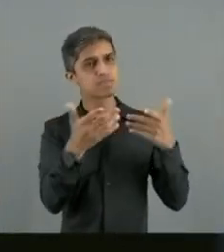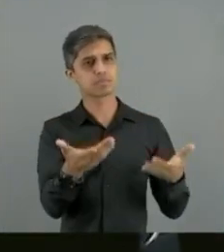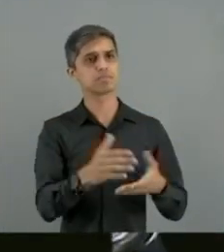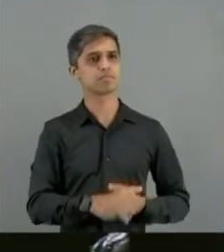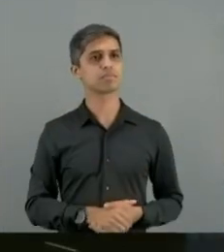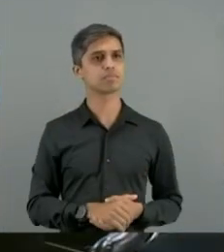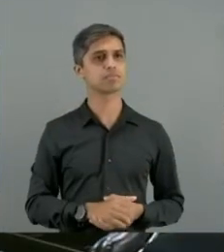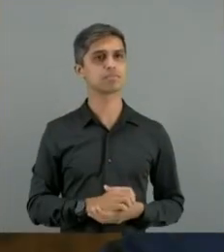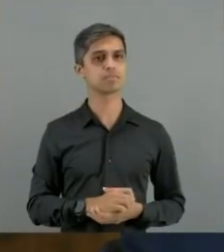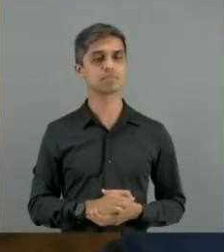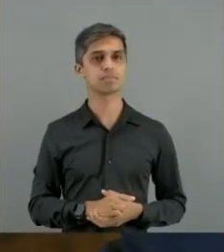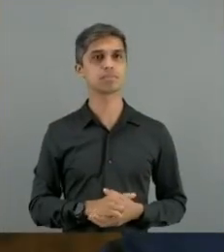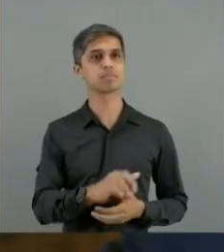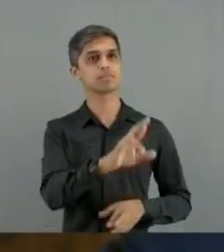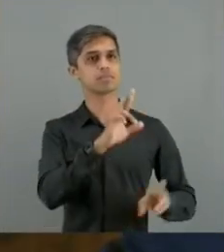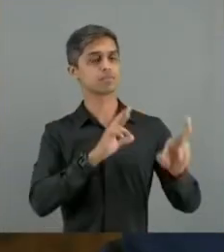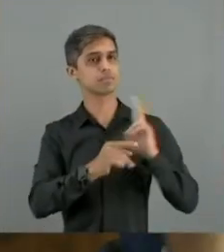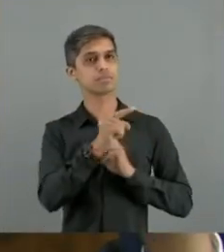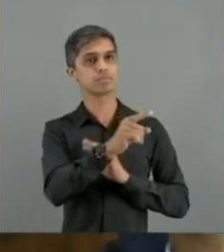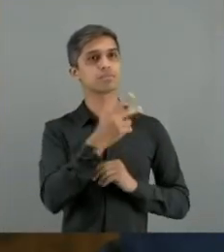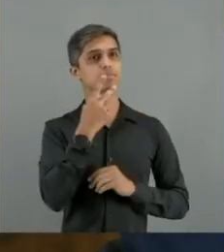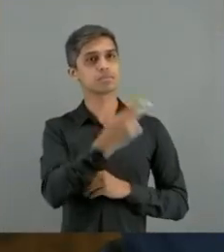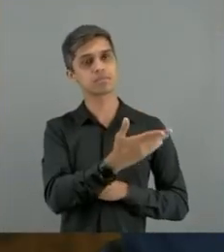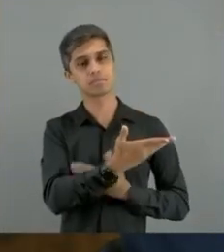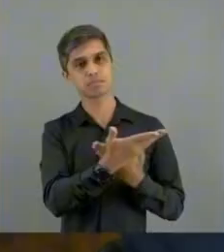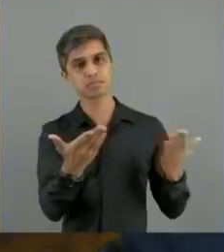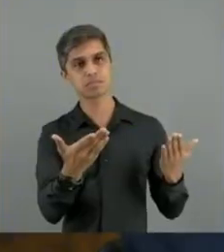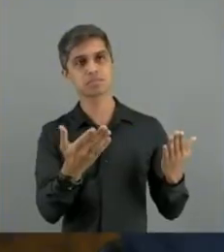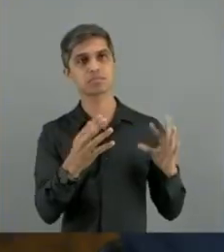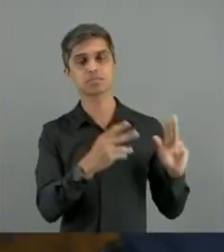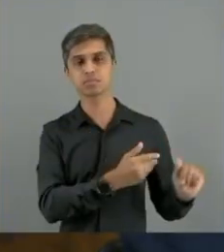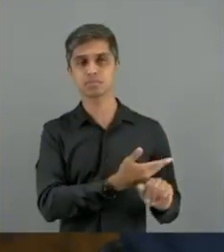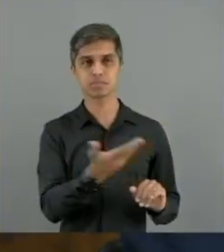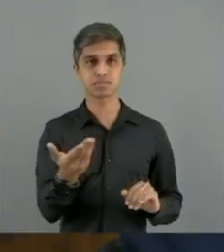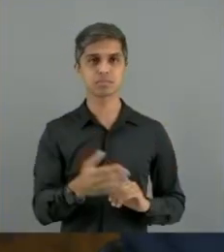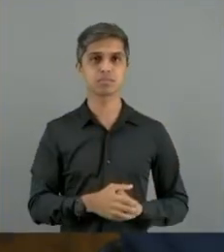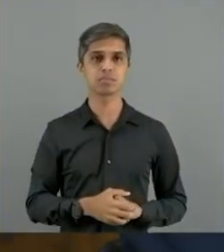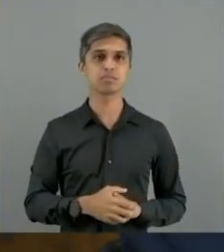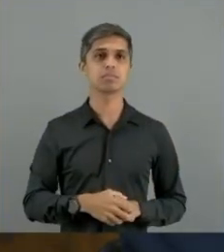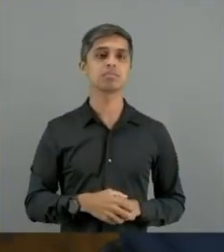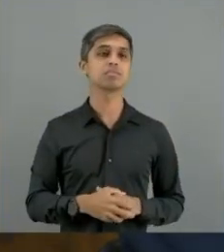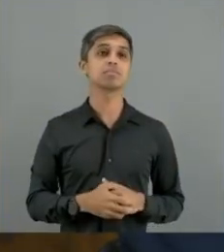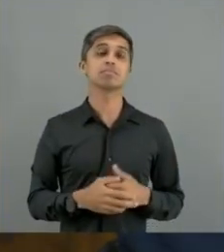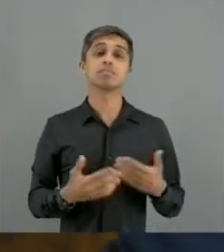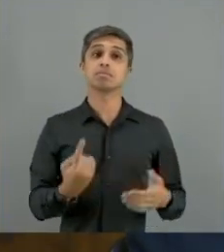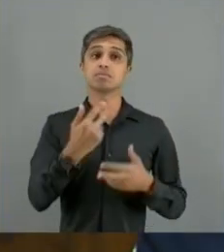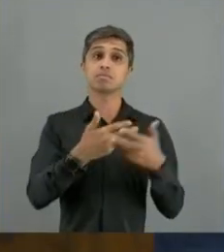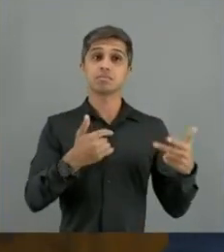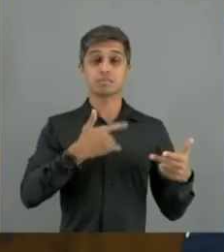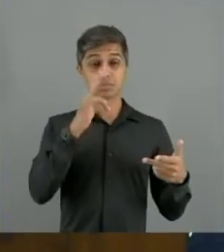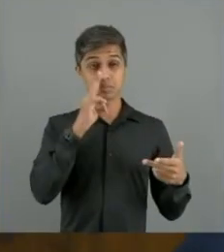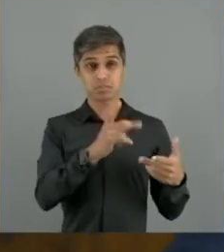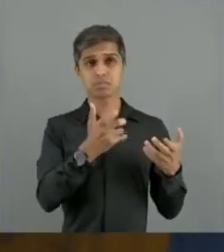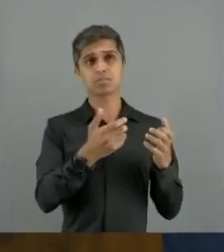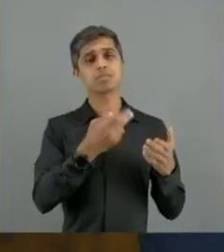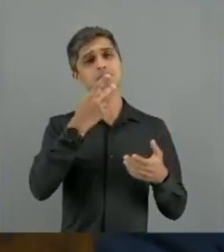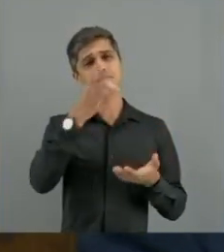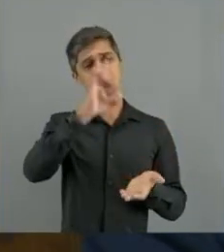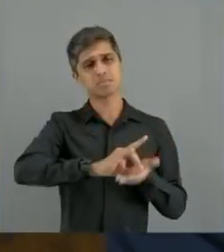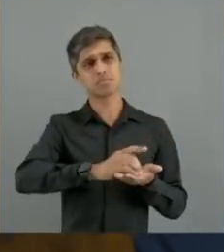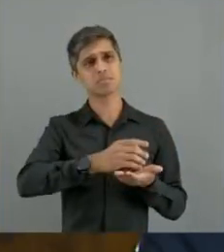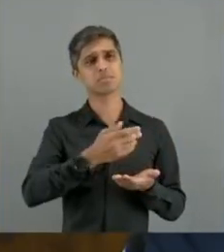até as respostas que Vossa Senhoria deu a terceiros aqui. E uma coisa que me chamou a atenção, e eu quero ser franco com a